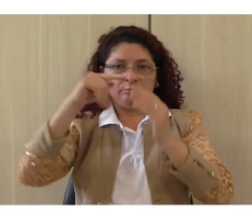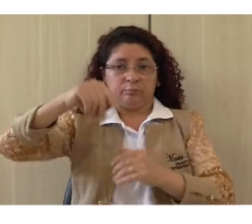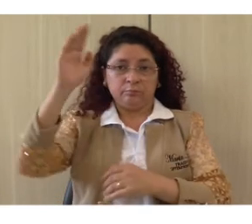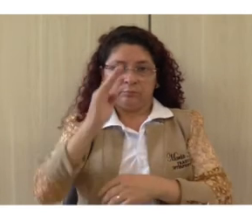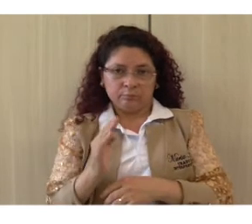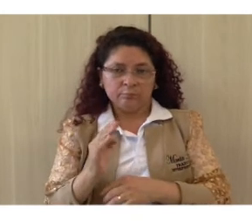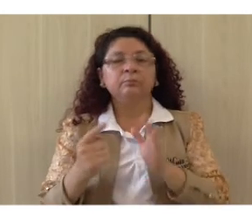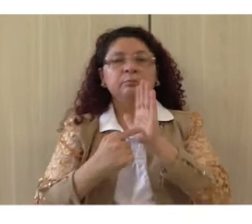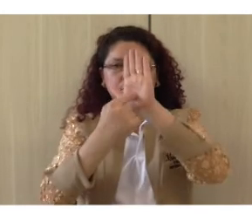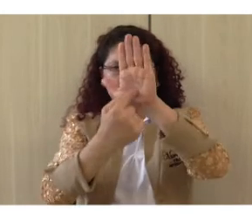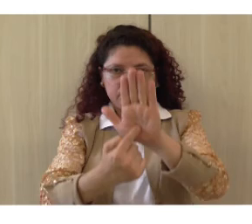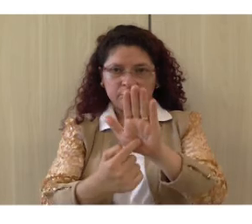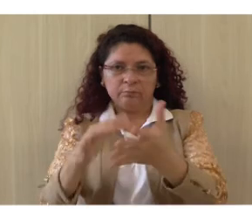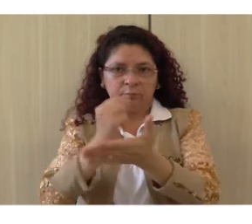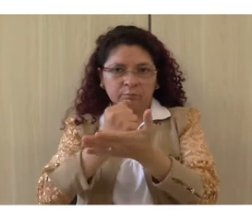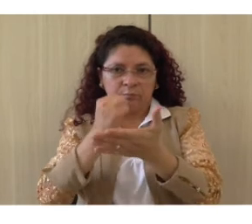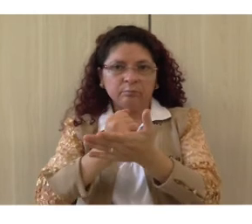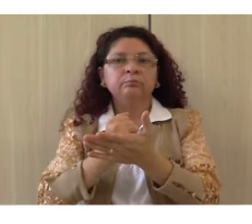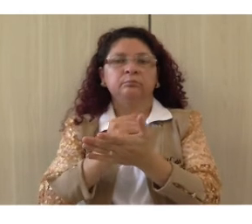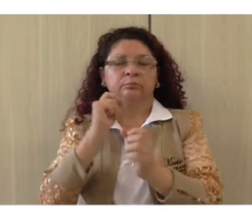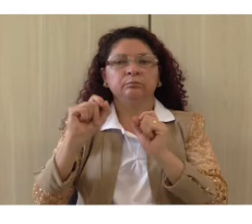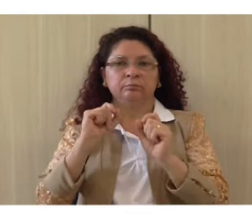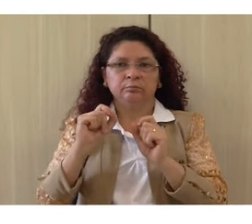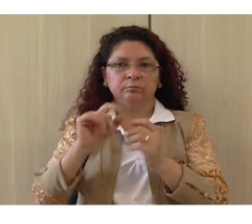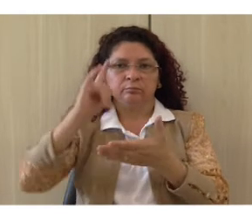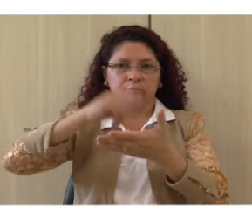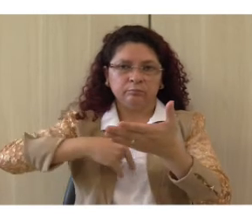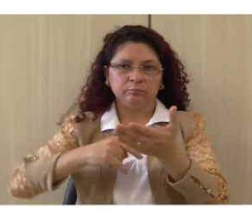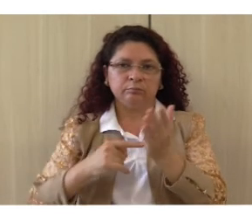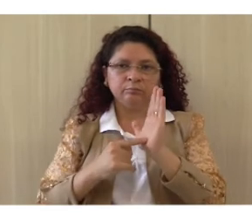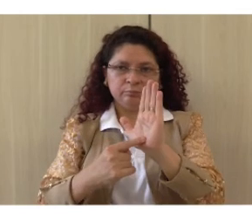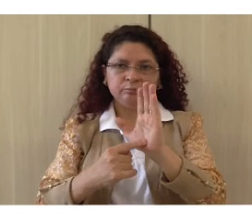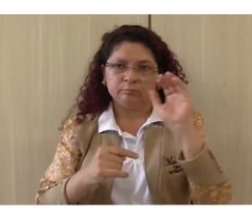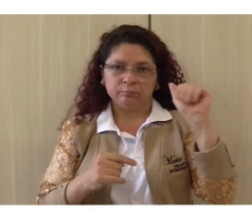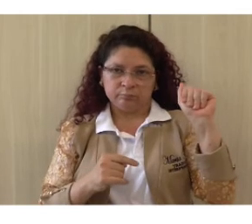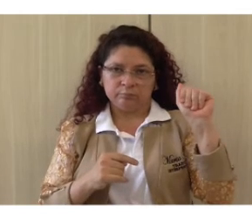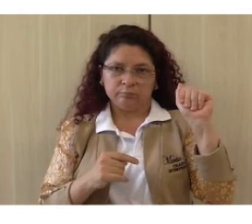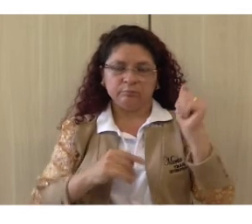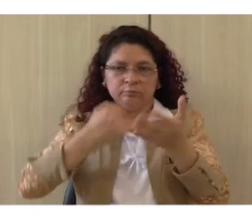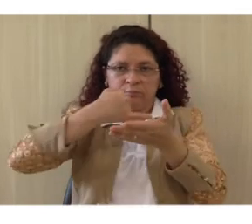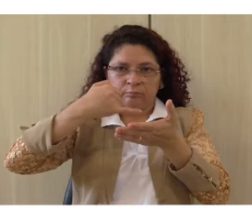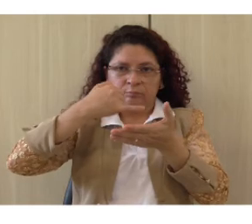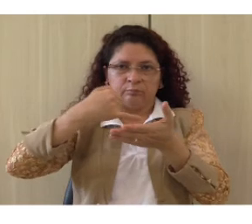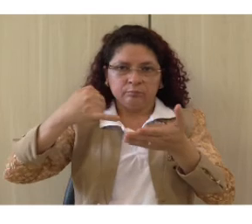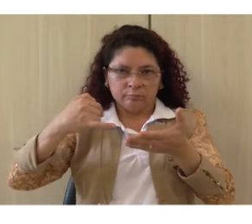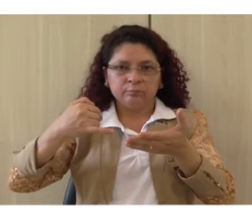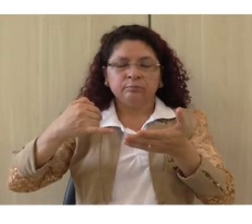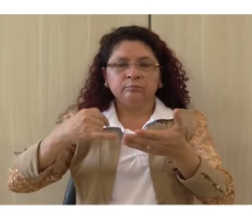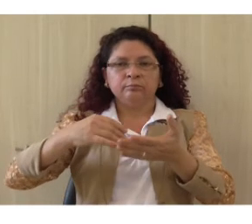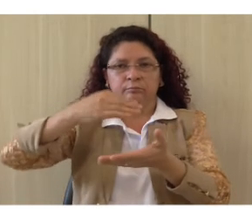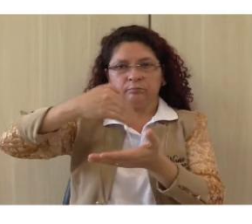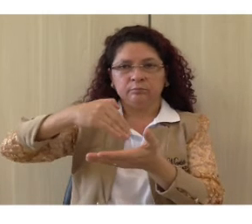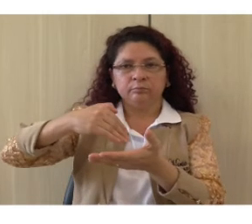deverá apresentar para a efetivação da matrícula a seguinte documentação: A. Ficha de matrícula fornecida pela